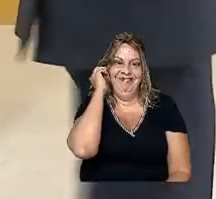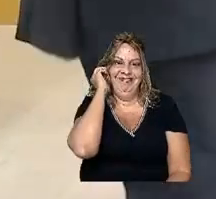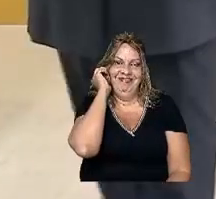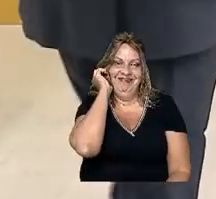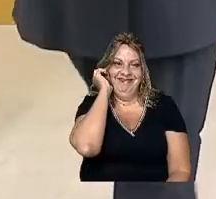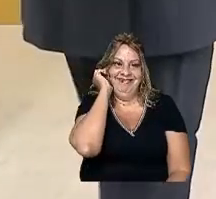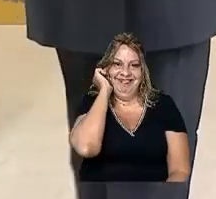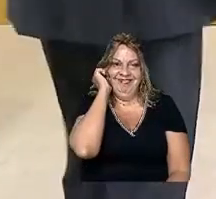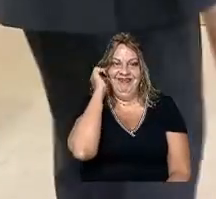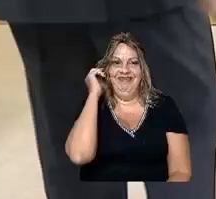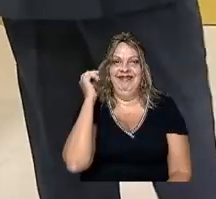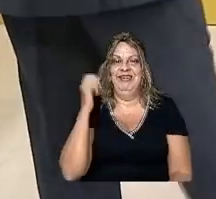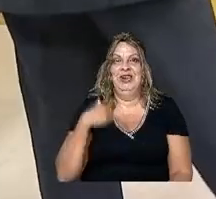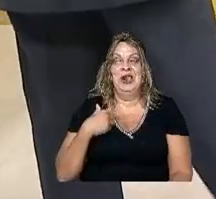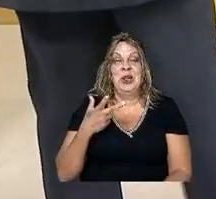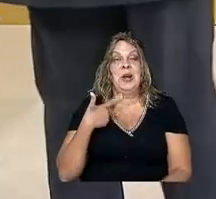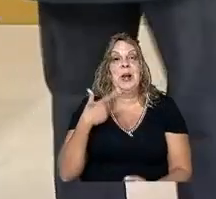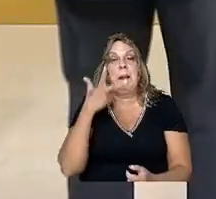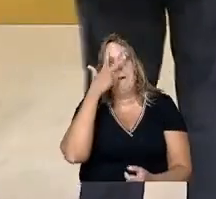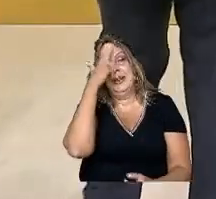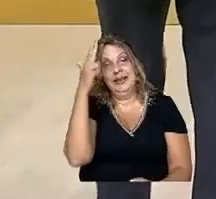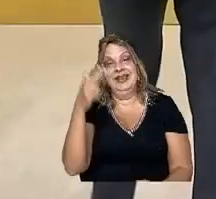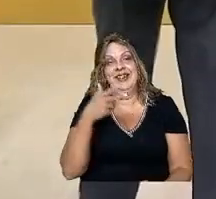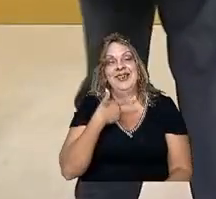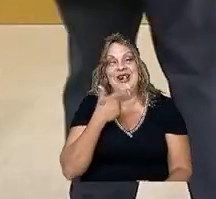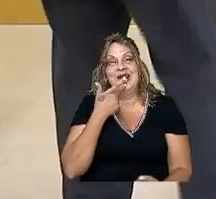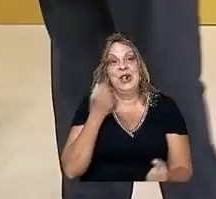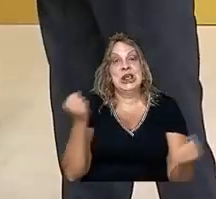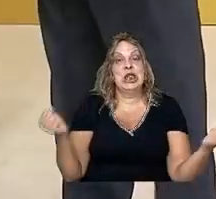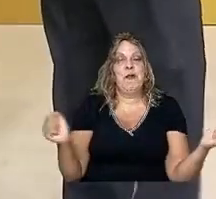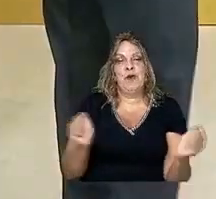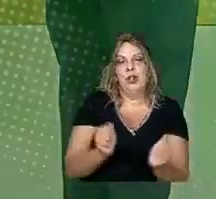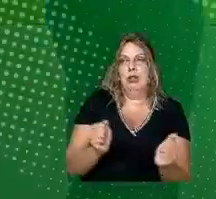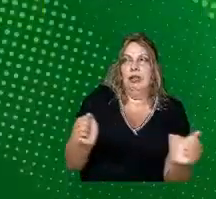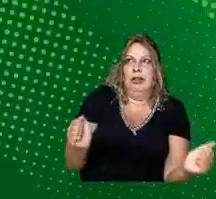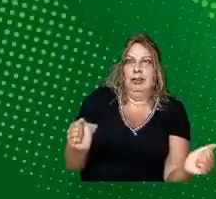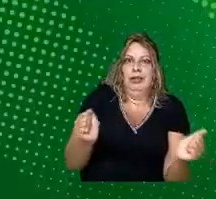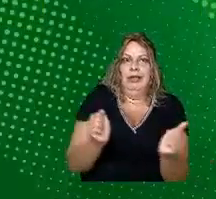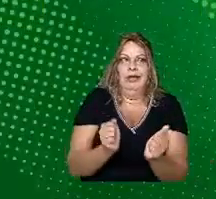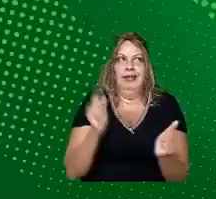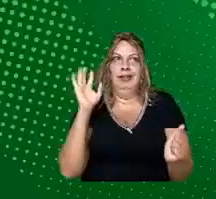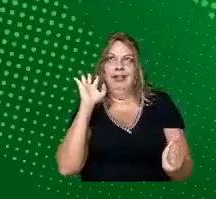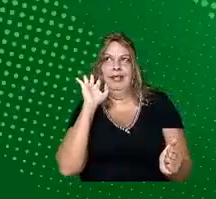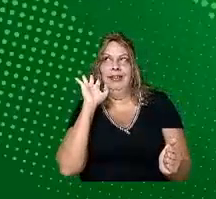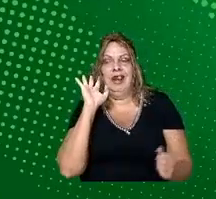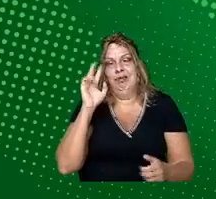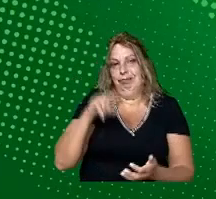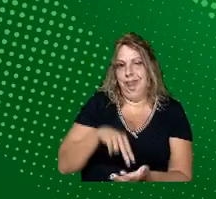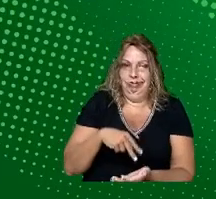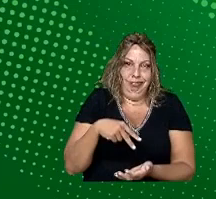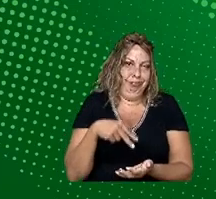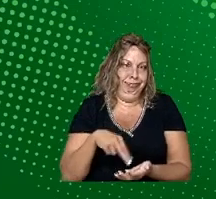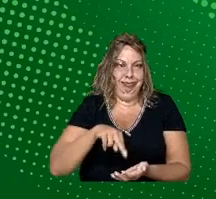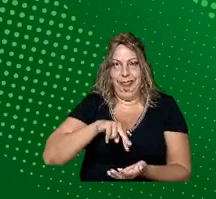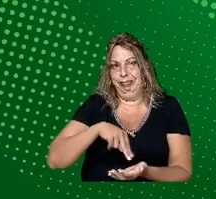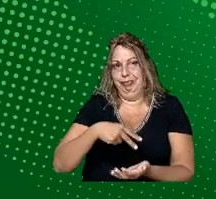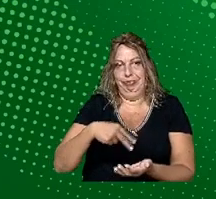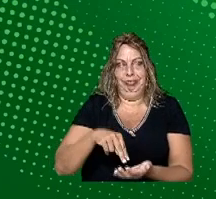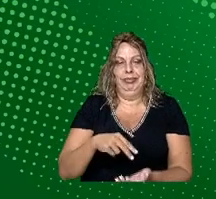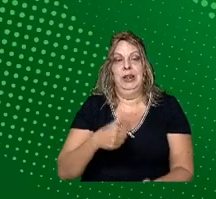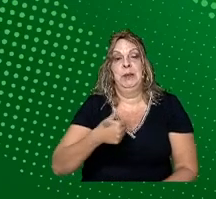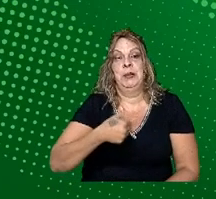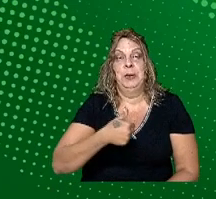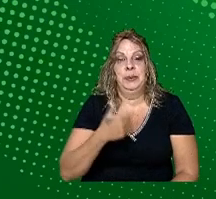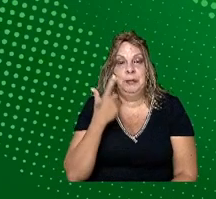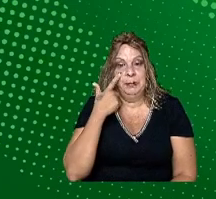Eita, vamos que a gente lá. Não pode ouvir uma sanfona, é, né? A gente tem que aproveitar, né, esse período. Simbora, então. Primeiro contemplado